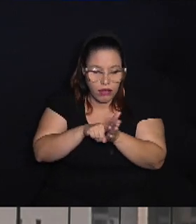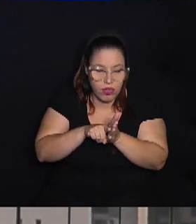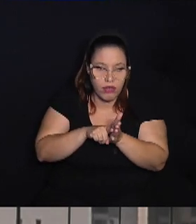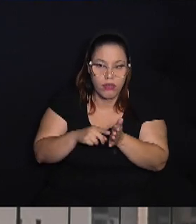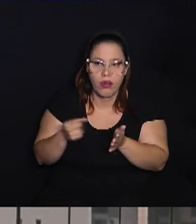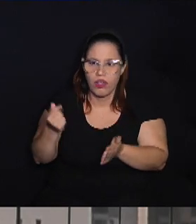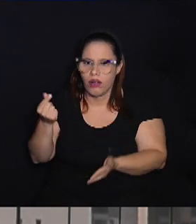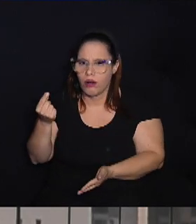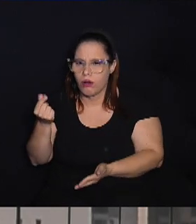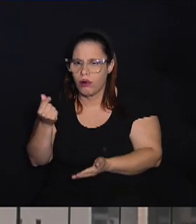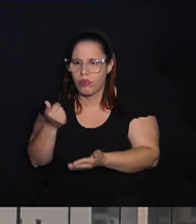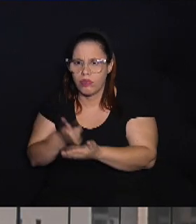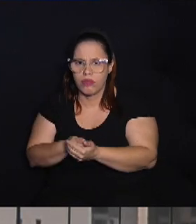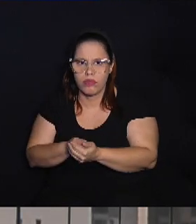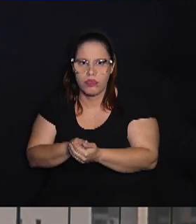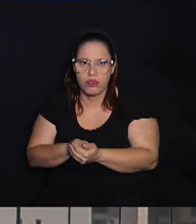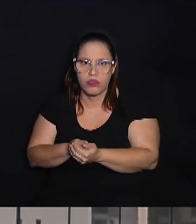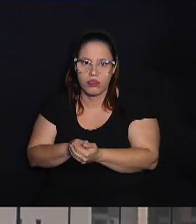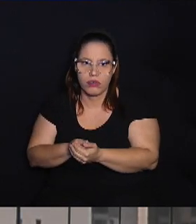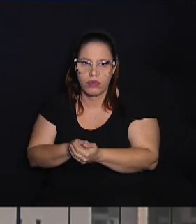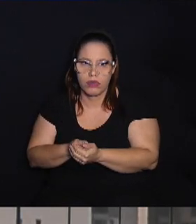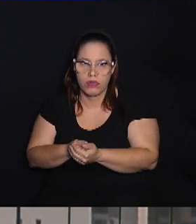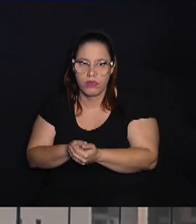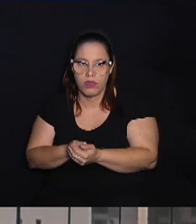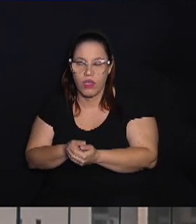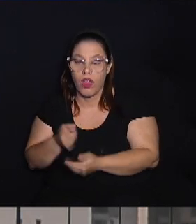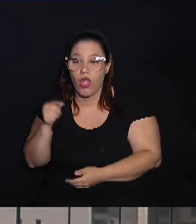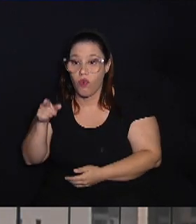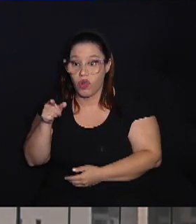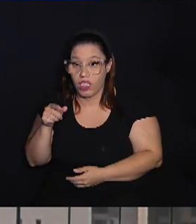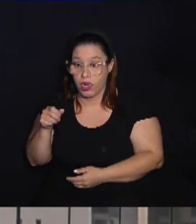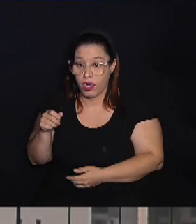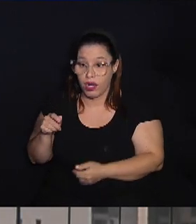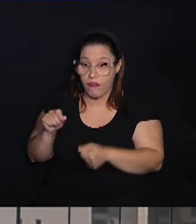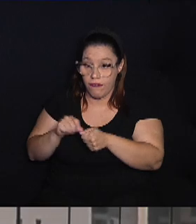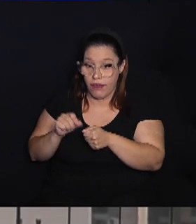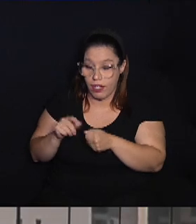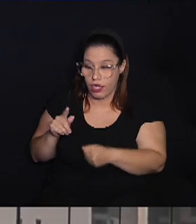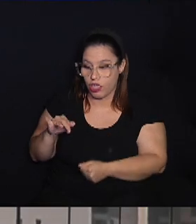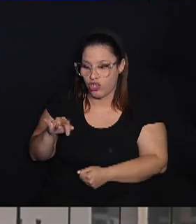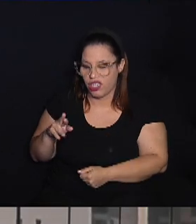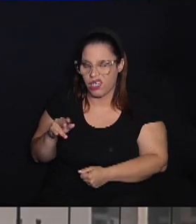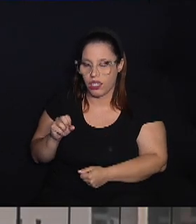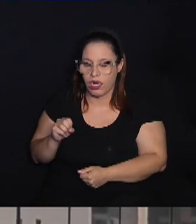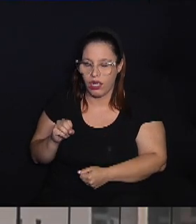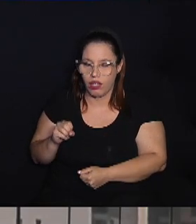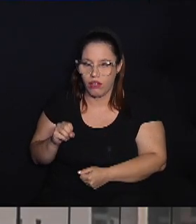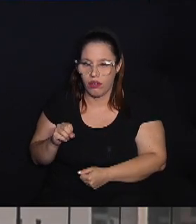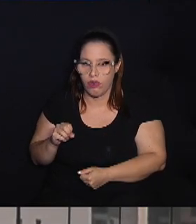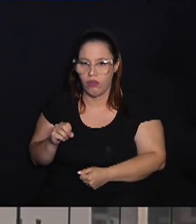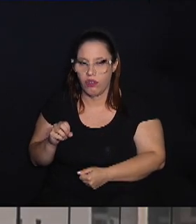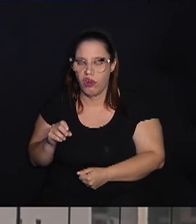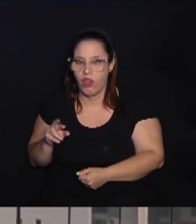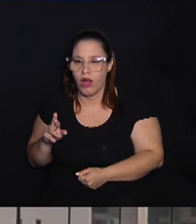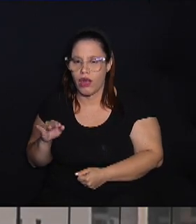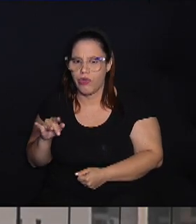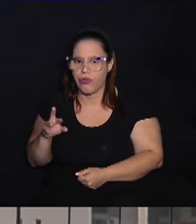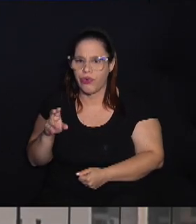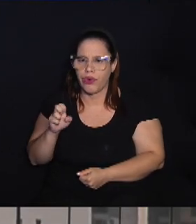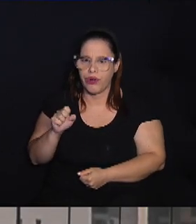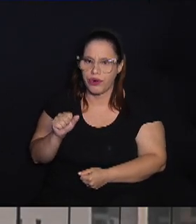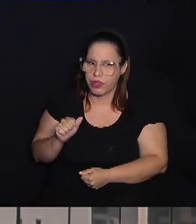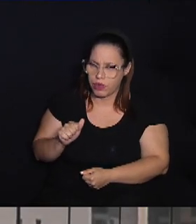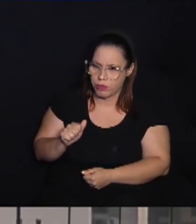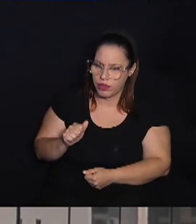recurso financeiro, vocês fazem a gestão e prestam contas, né? E também com insumos, ou com reforma da própria sede